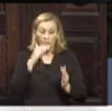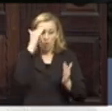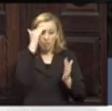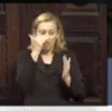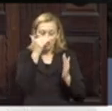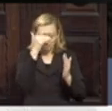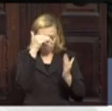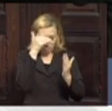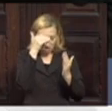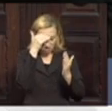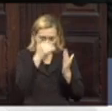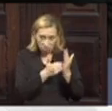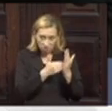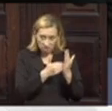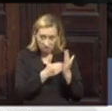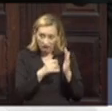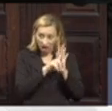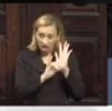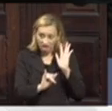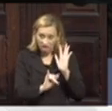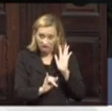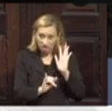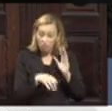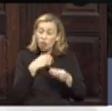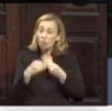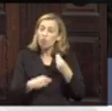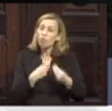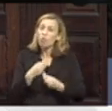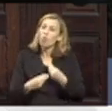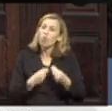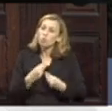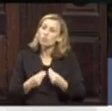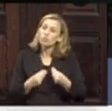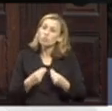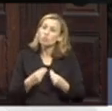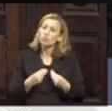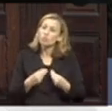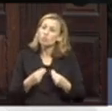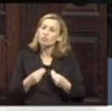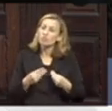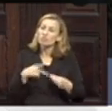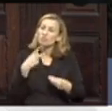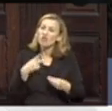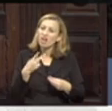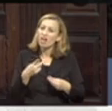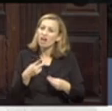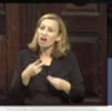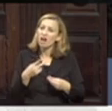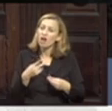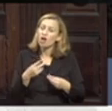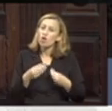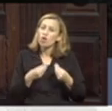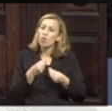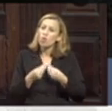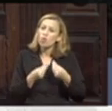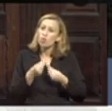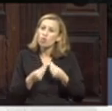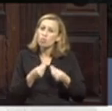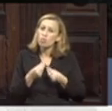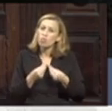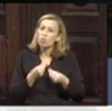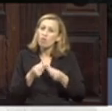ser temida não é justiça. Quem tem que ser temida é a lei. Porque aquele que transgredir a lei é